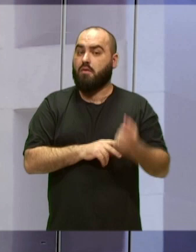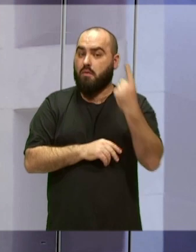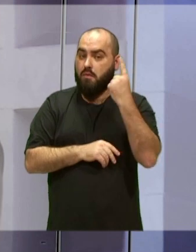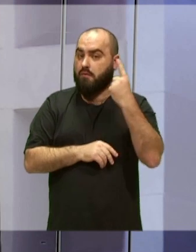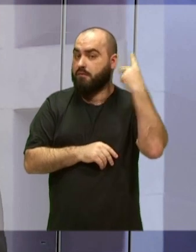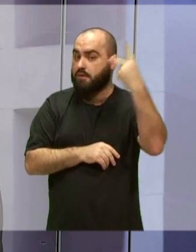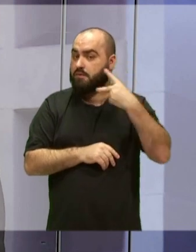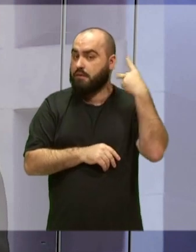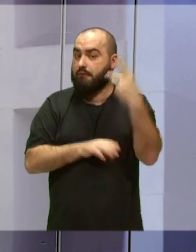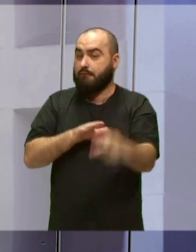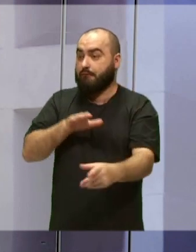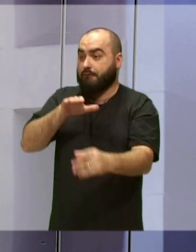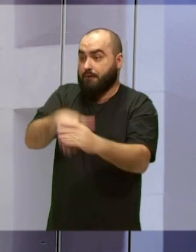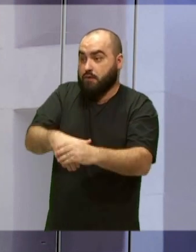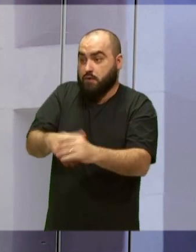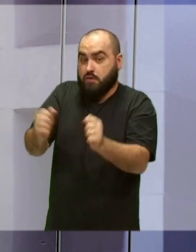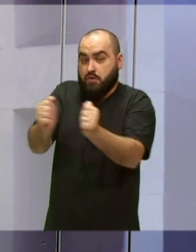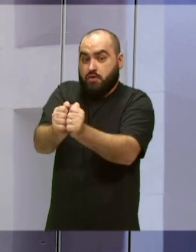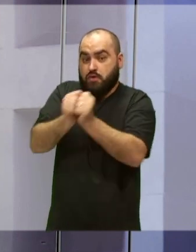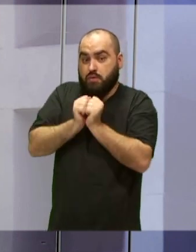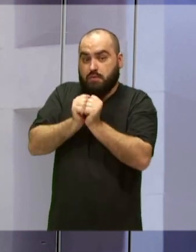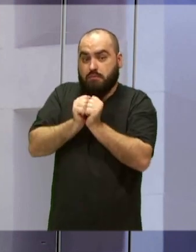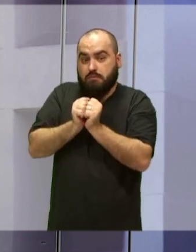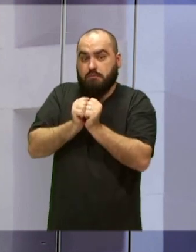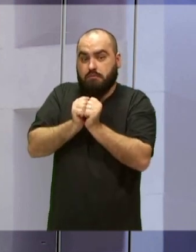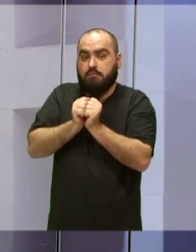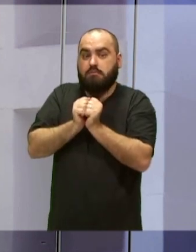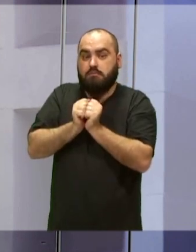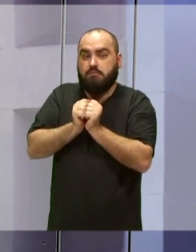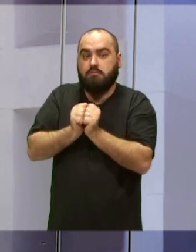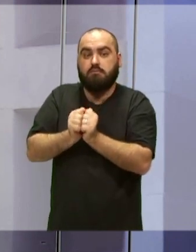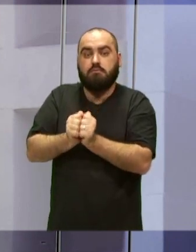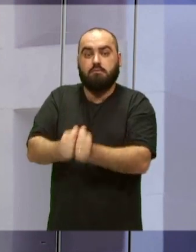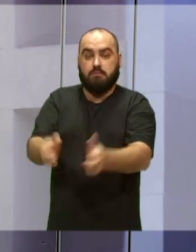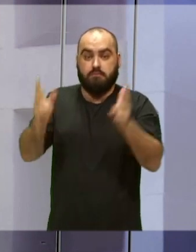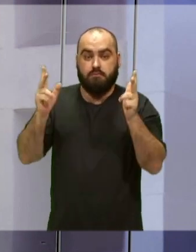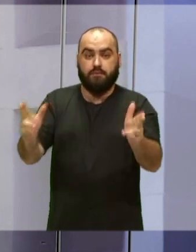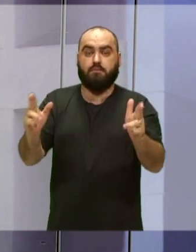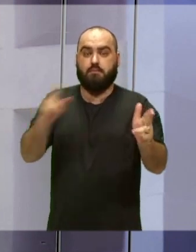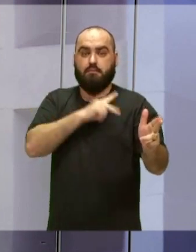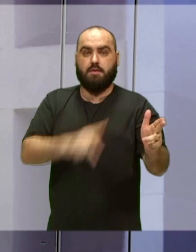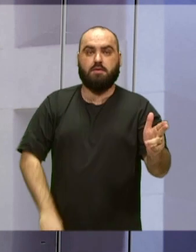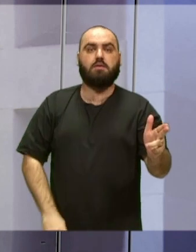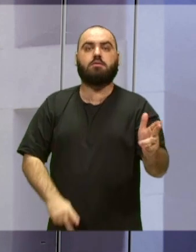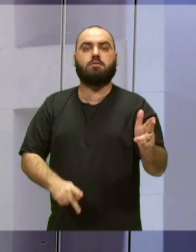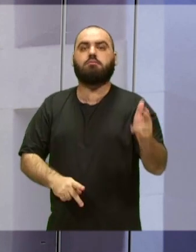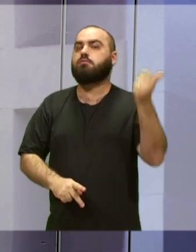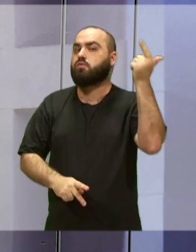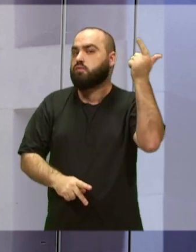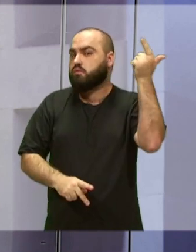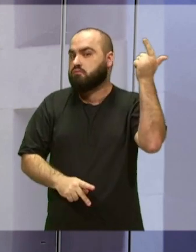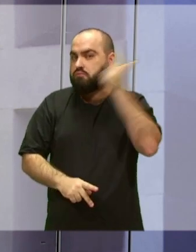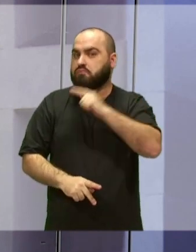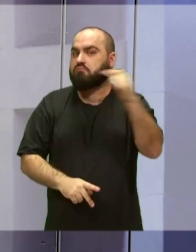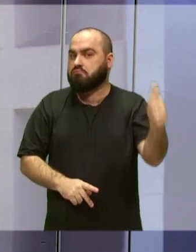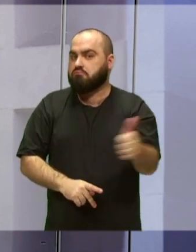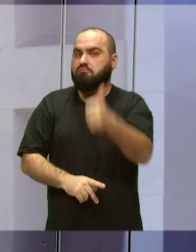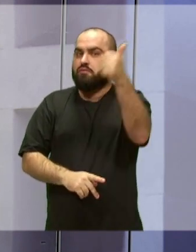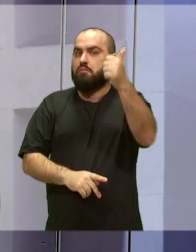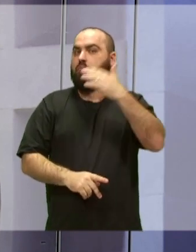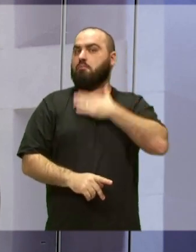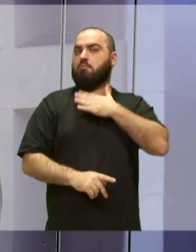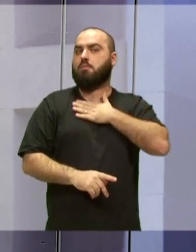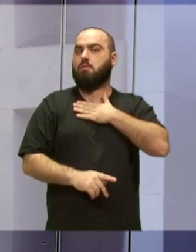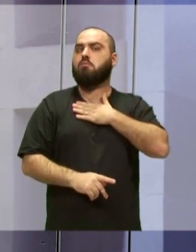ele pegou e votou conosco empatou aí o presidente da Câmara desempatou e disse que o meu pleito é